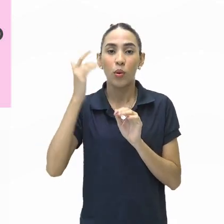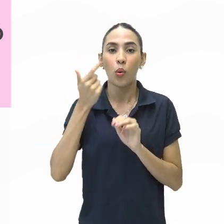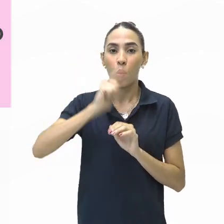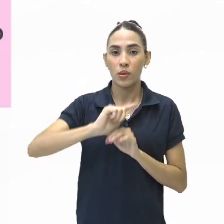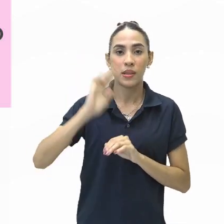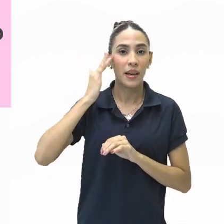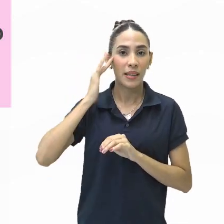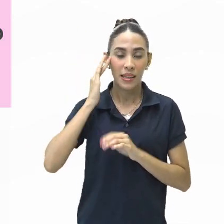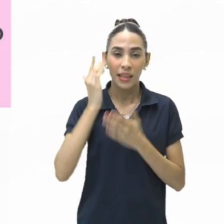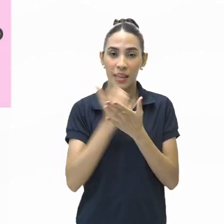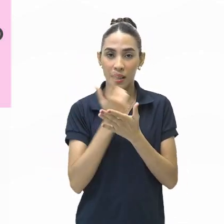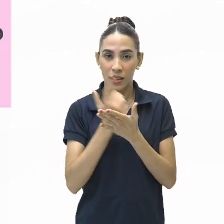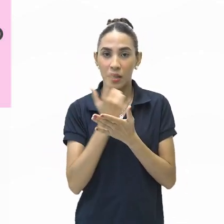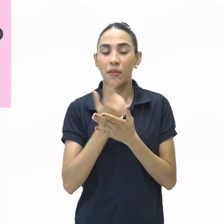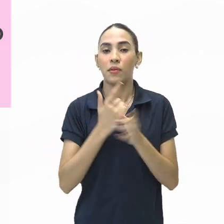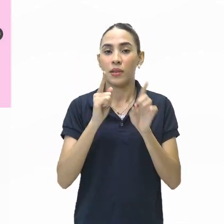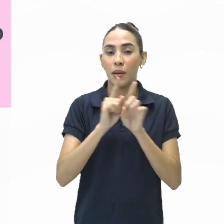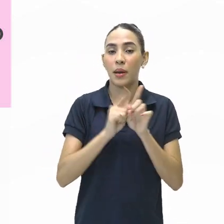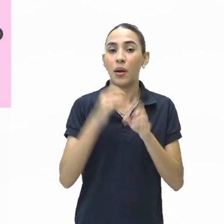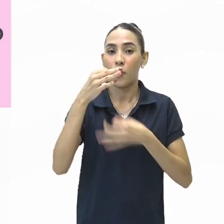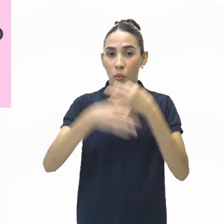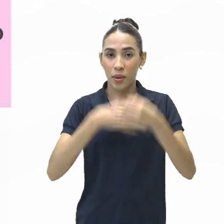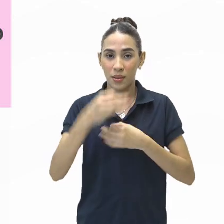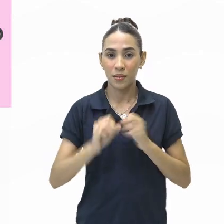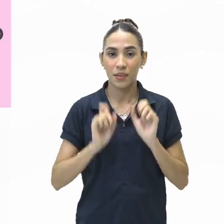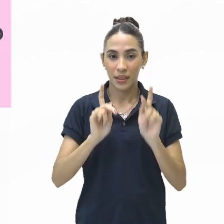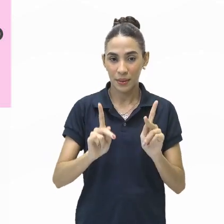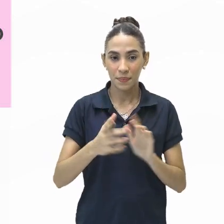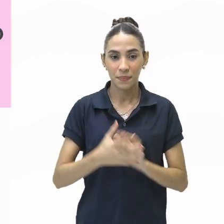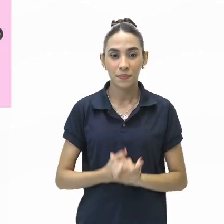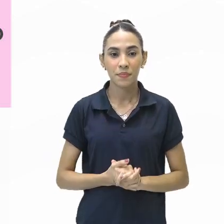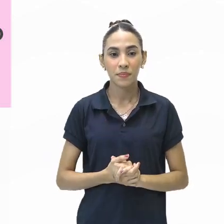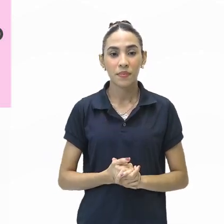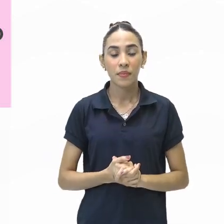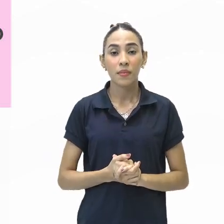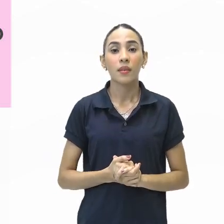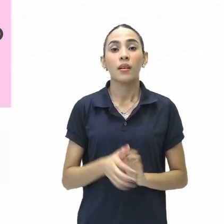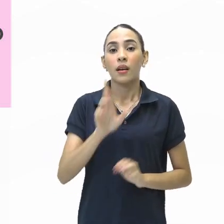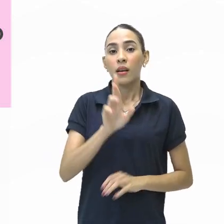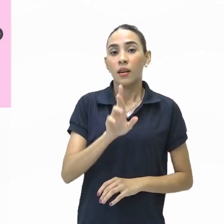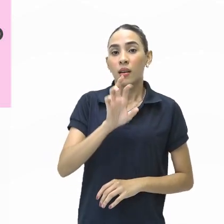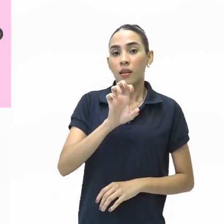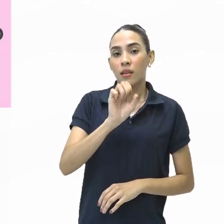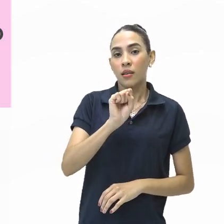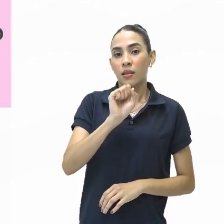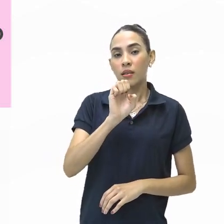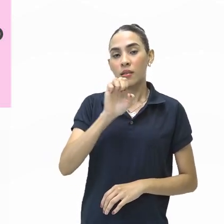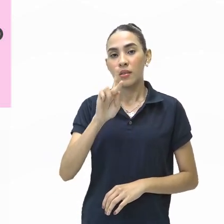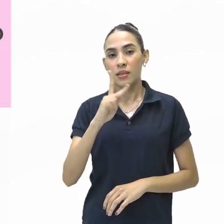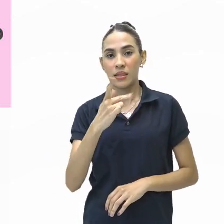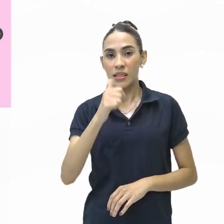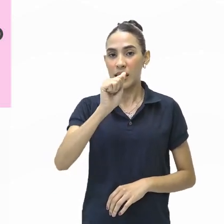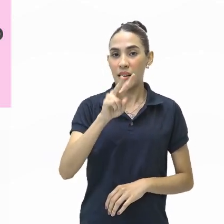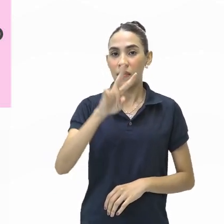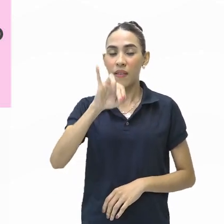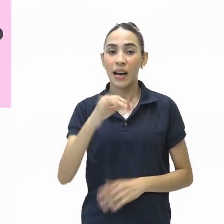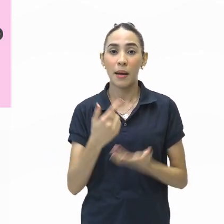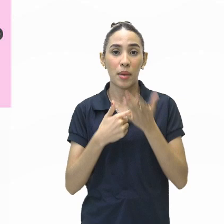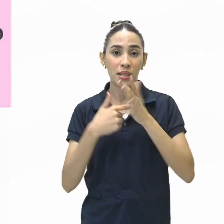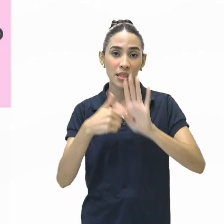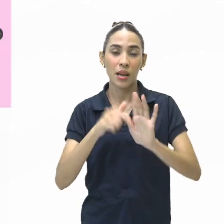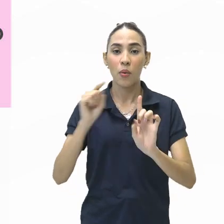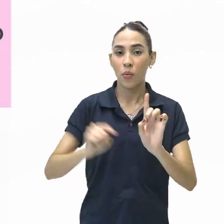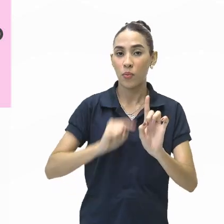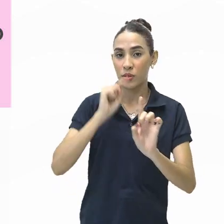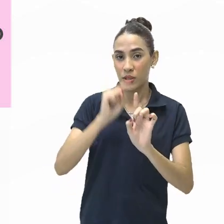a obra, do que está comentando, tá bom? E aí a resenha vai apresentar o objeto